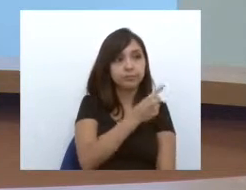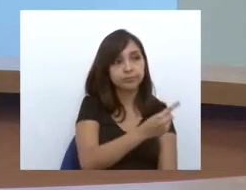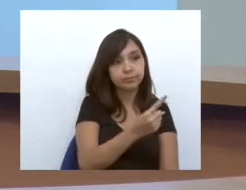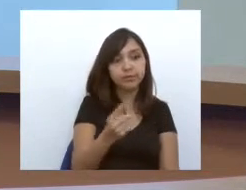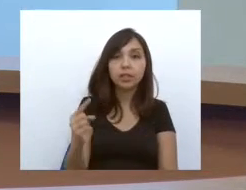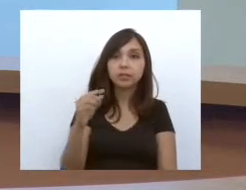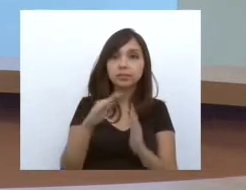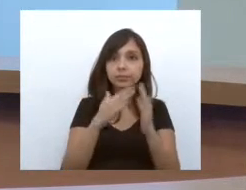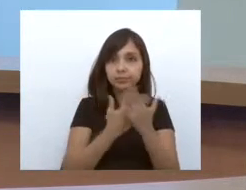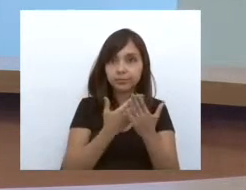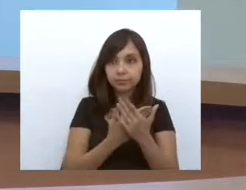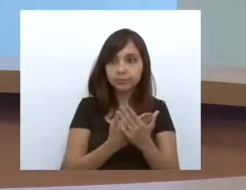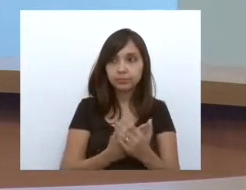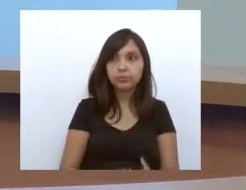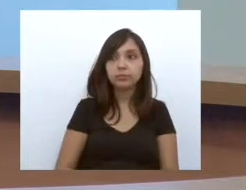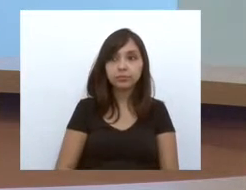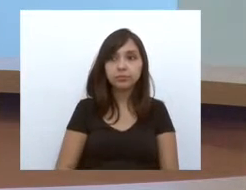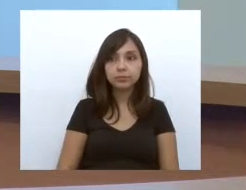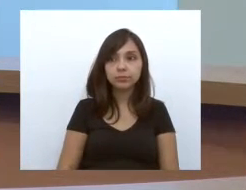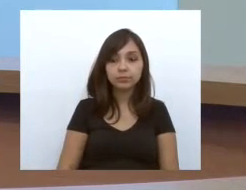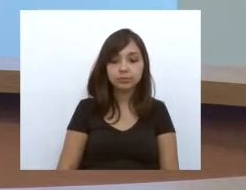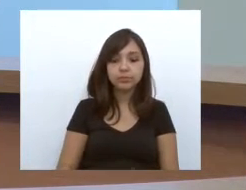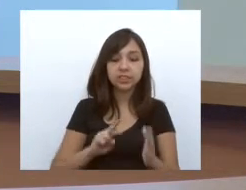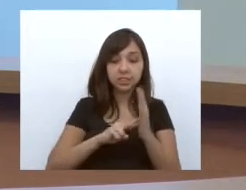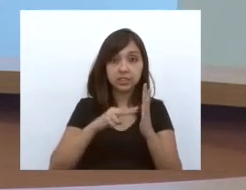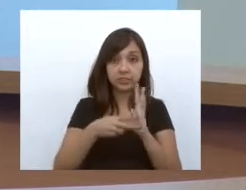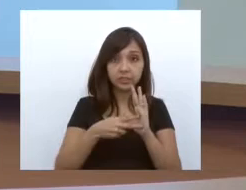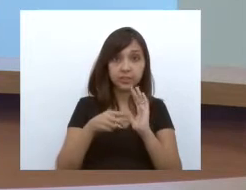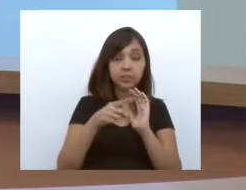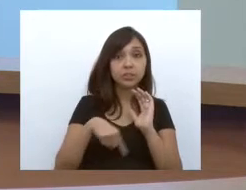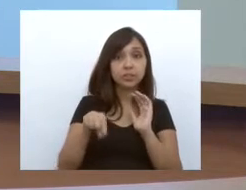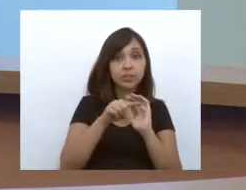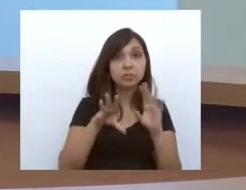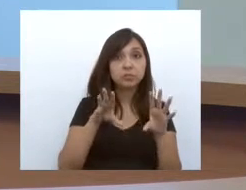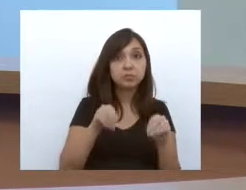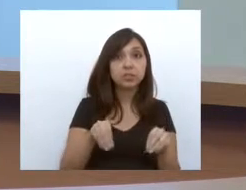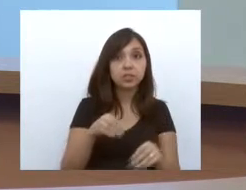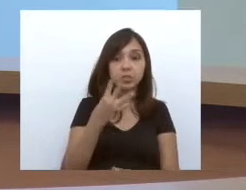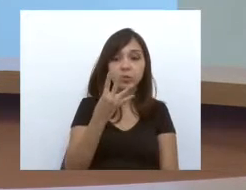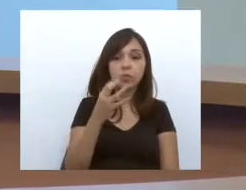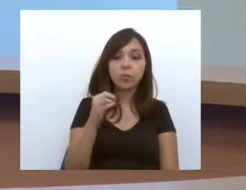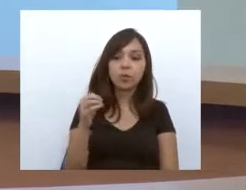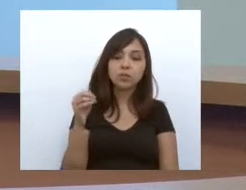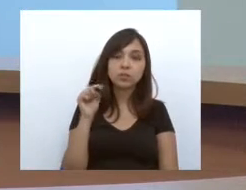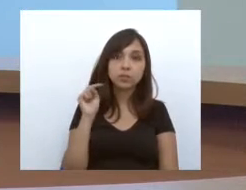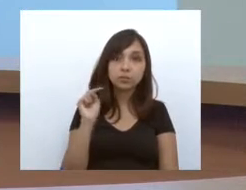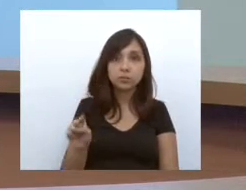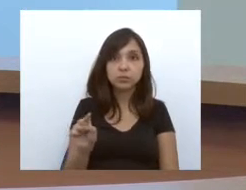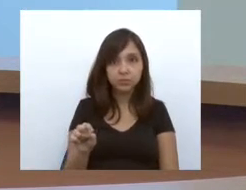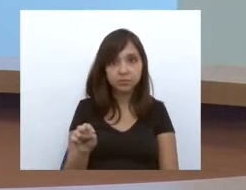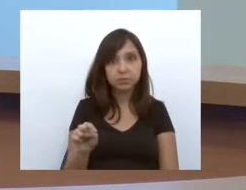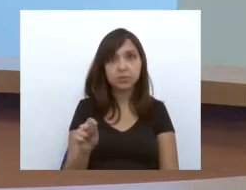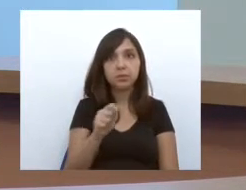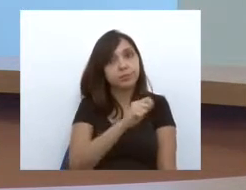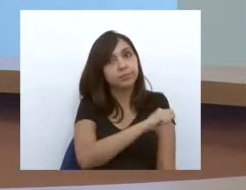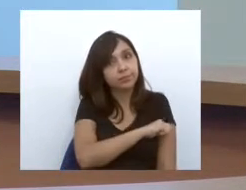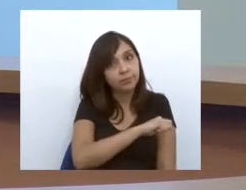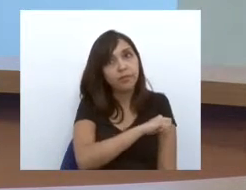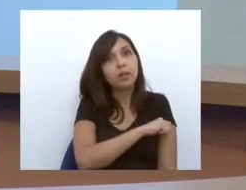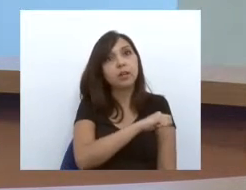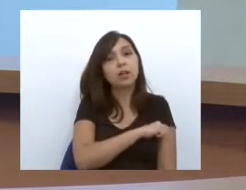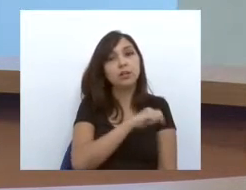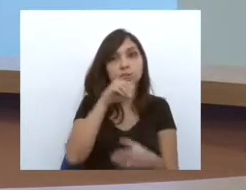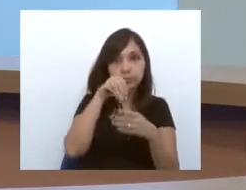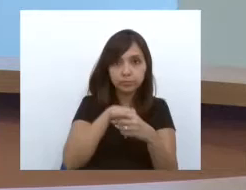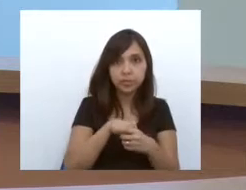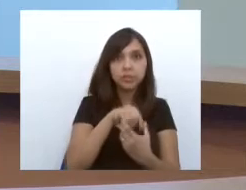escola, Lamé, significa que nós vamos mexer com mais de 400 mil alunos no